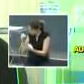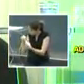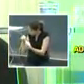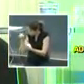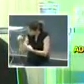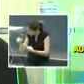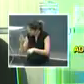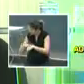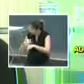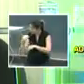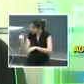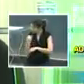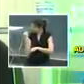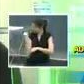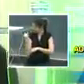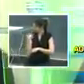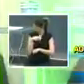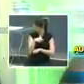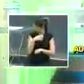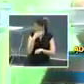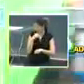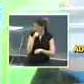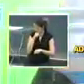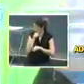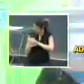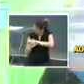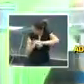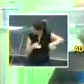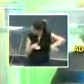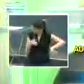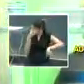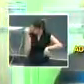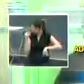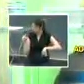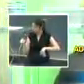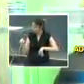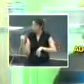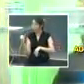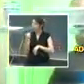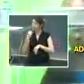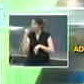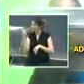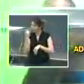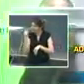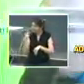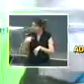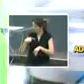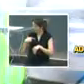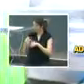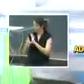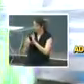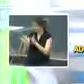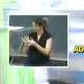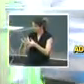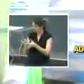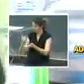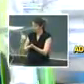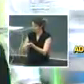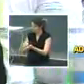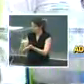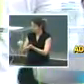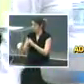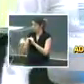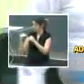do que o pai, é maior do que a mãe, é maior do que tudo. Levante a tua mão, levante a tua mão e adore a Deus.